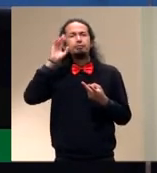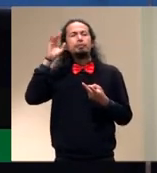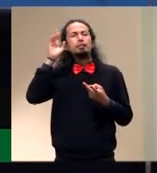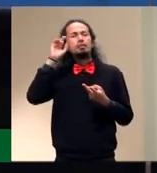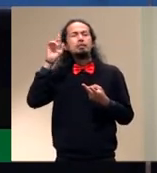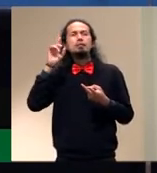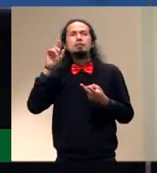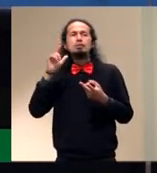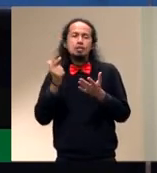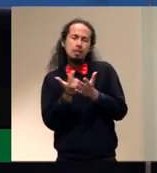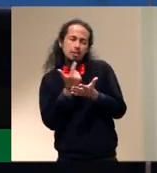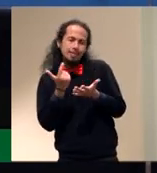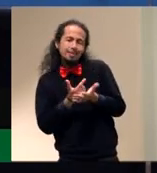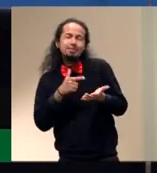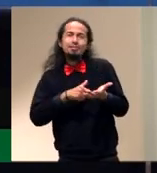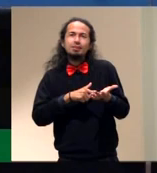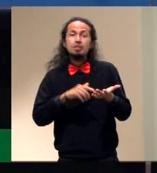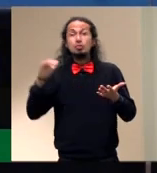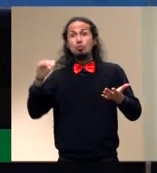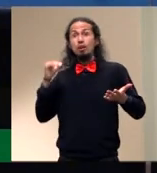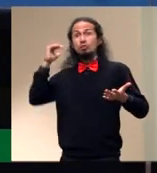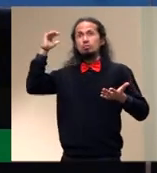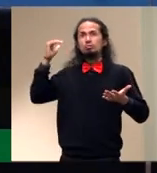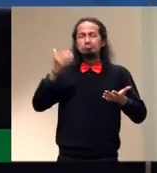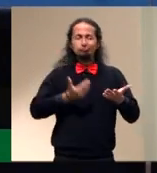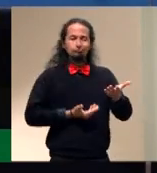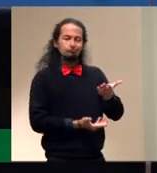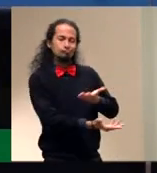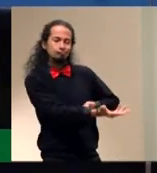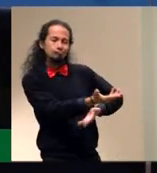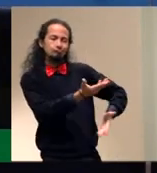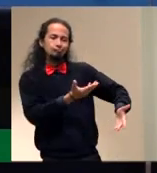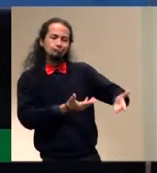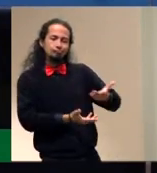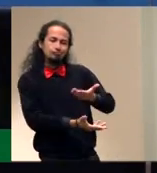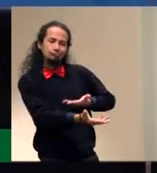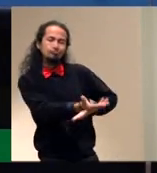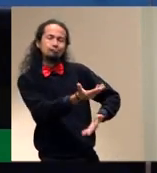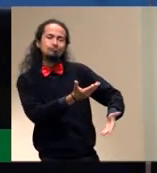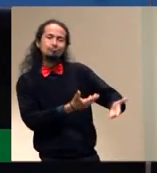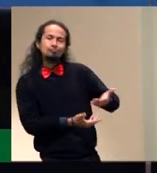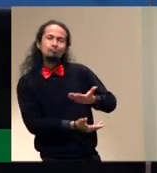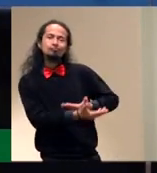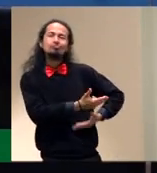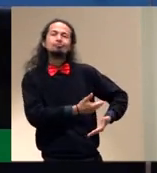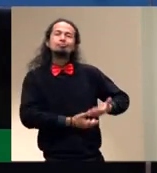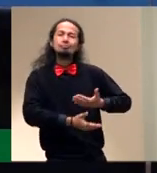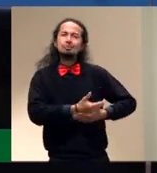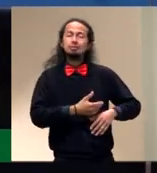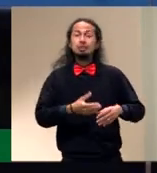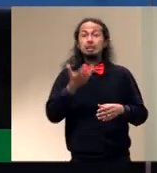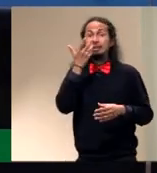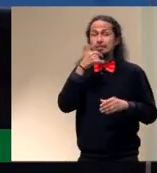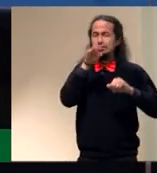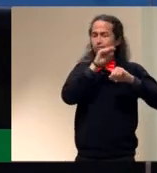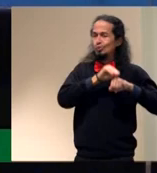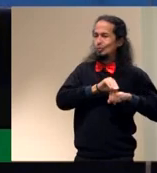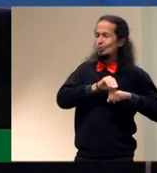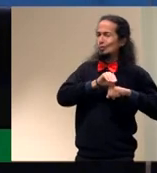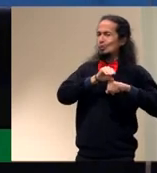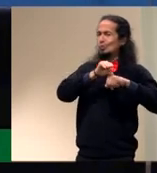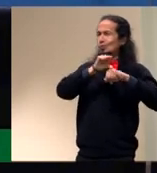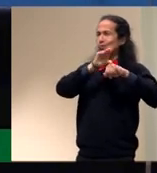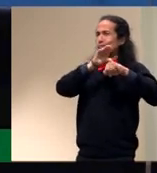essa mediação do adulto junto à criança e essa ampliação dos repertórios delas com as escritas, com a